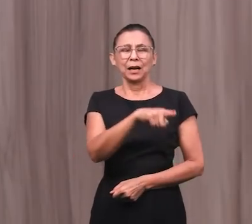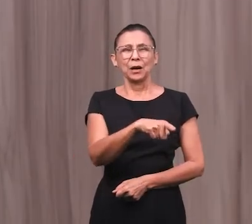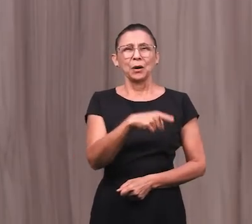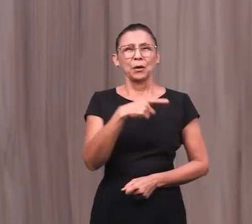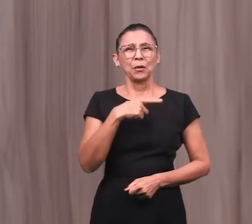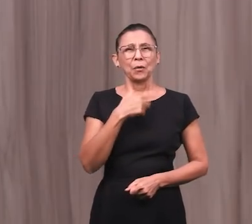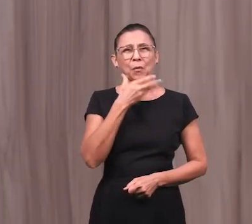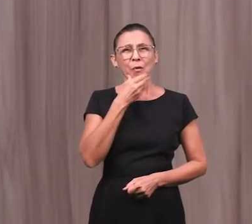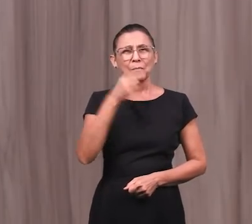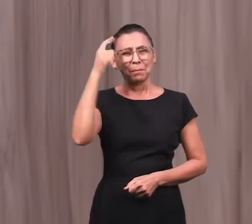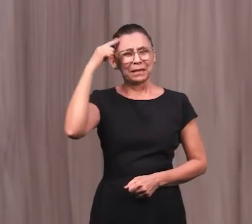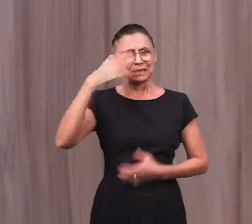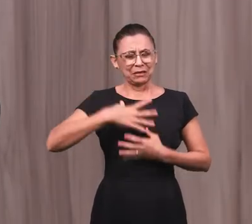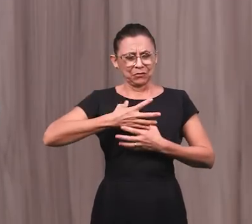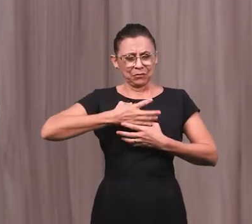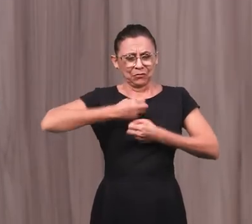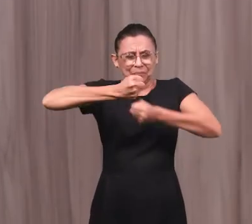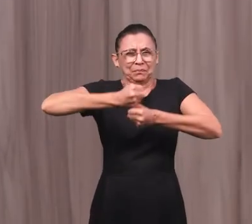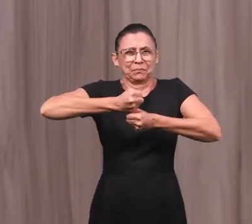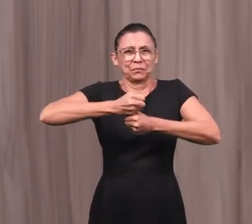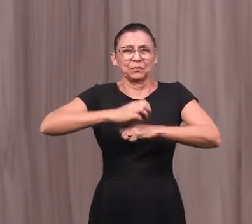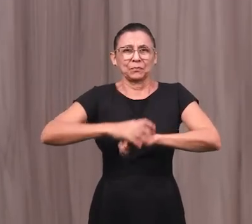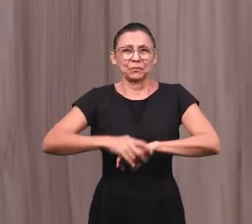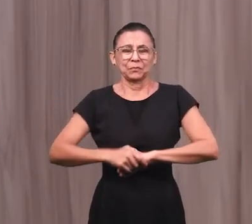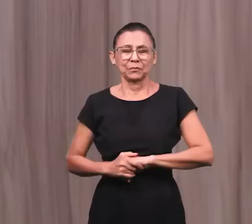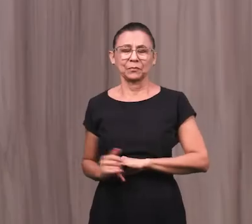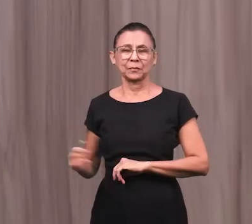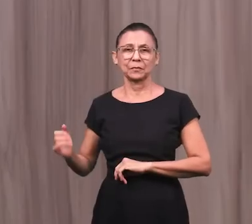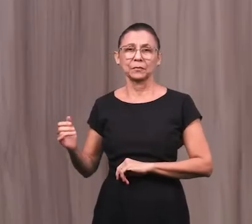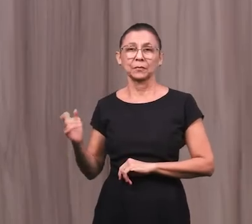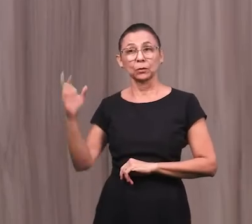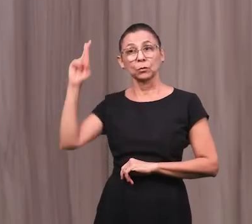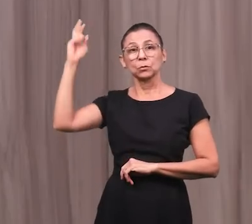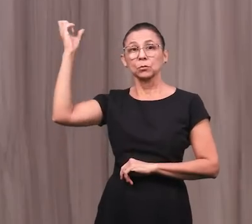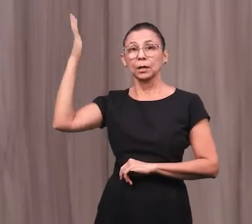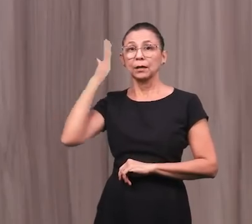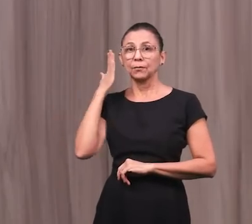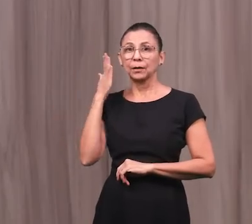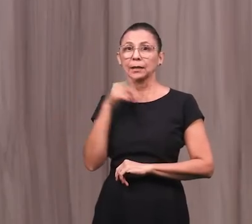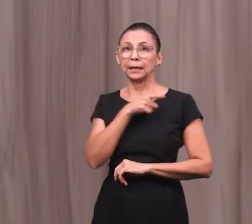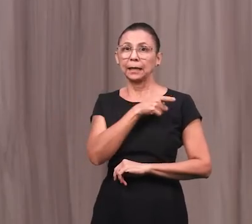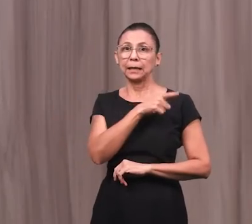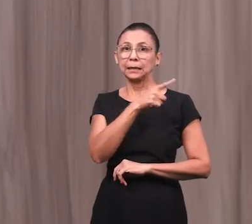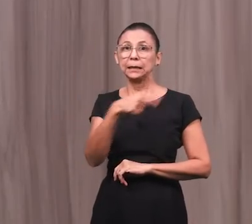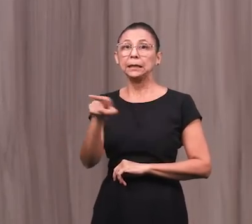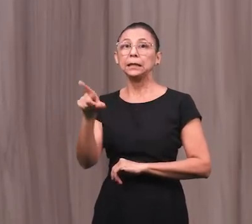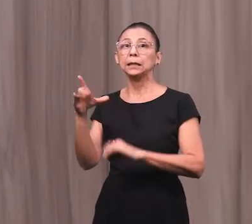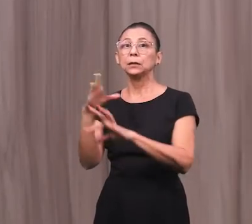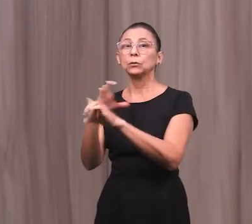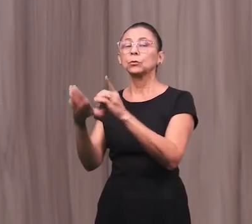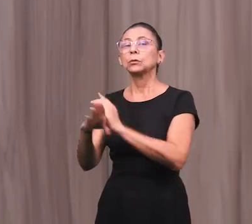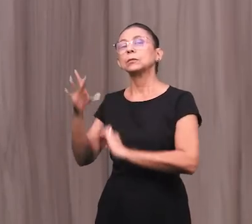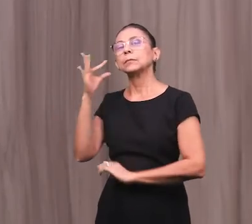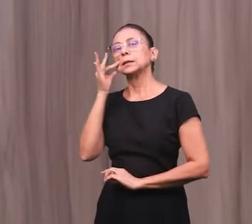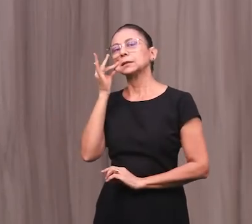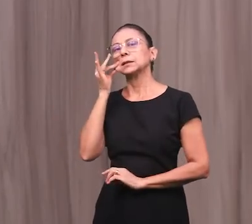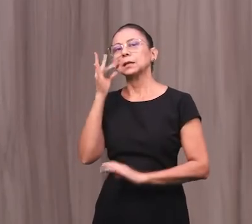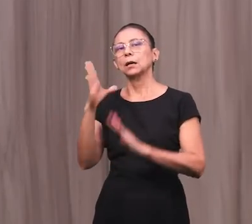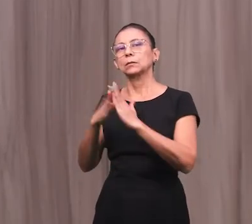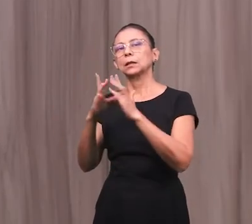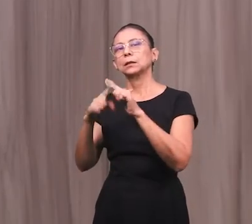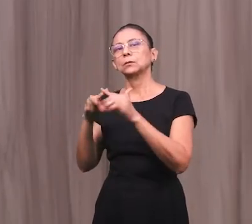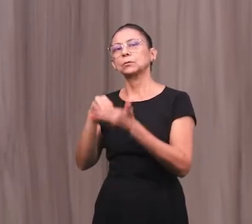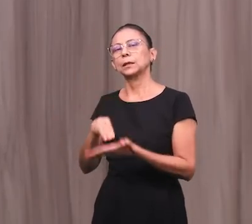própria vida. O Senhor Deus revela para ele ir ao culto presencial nas nossas